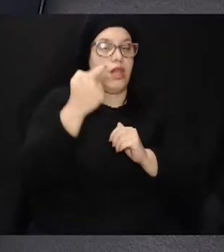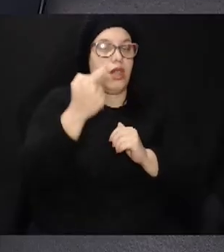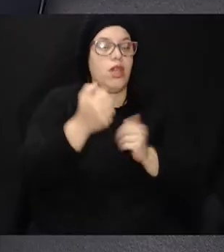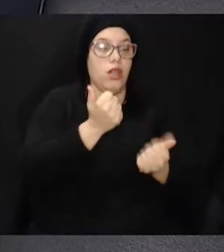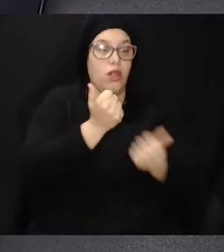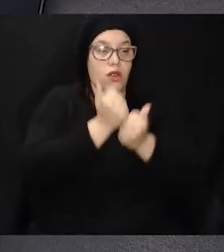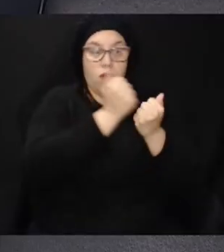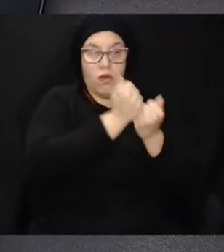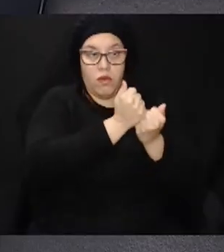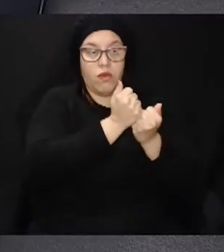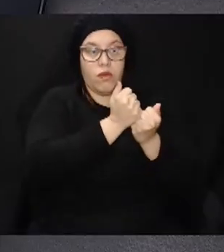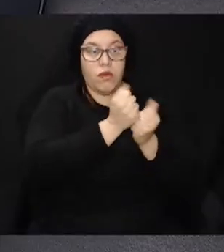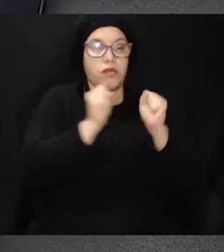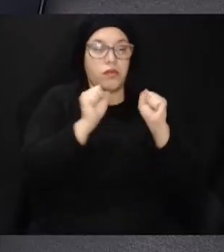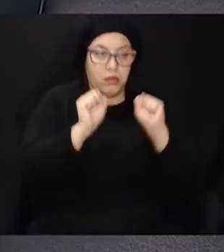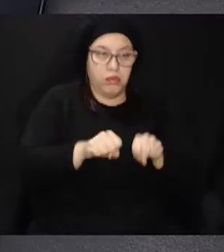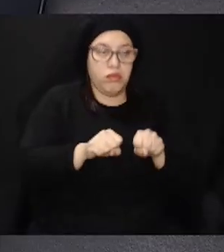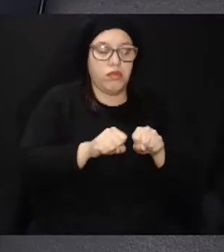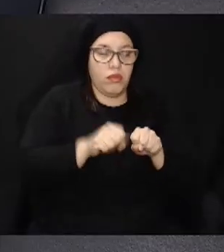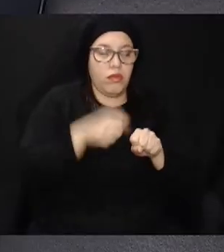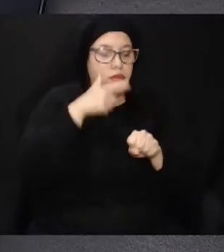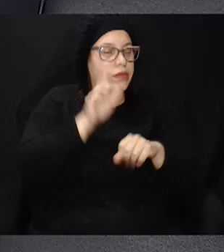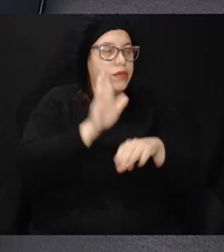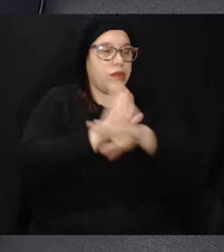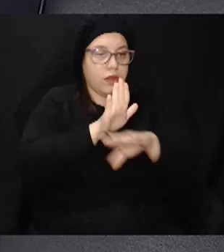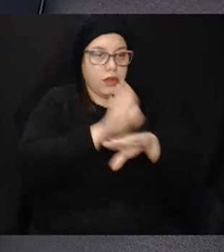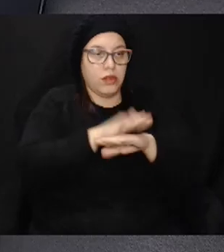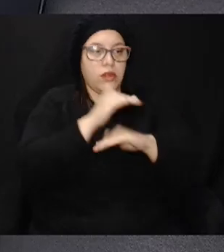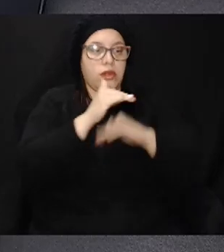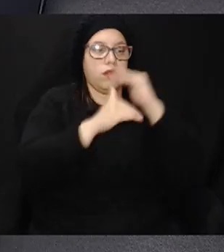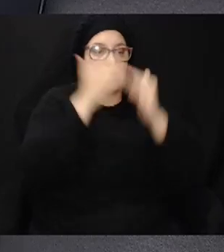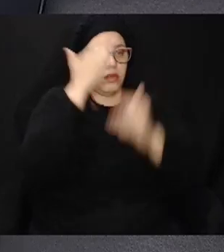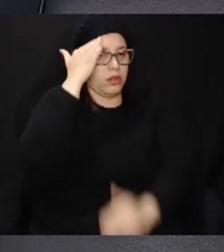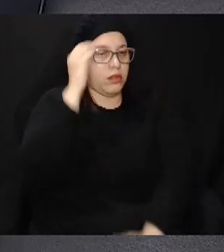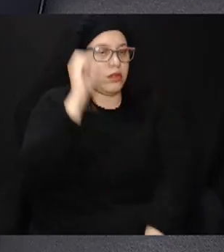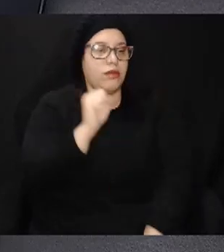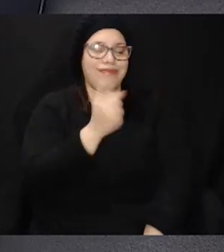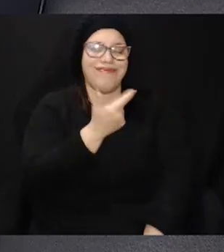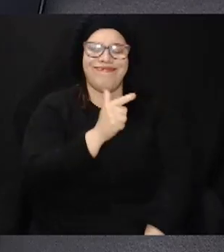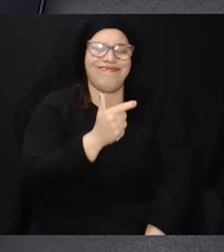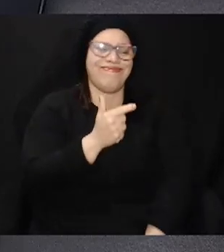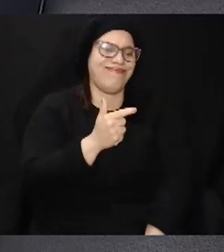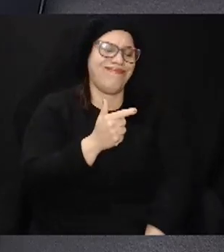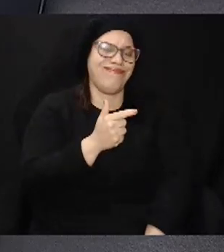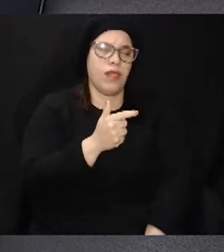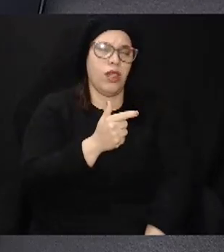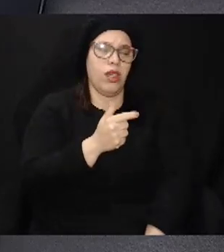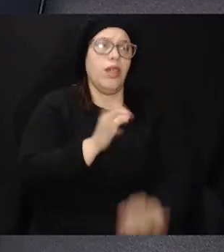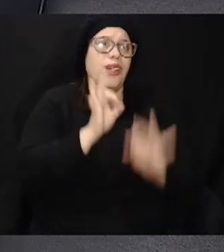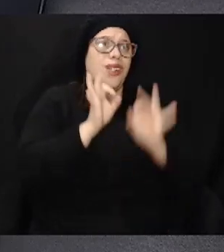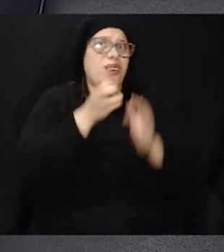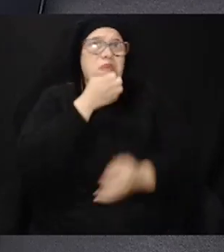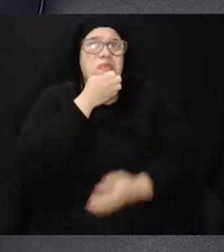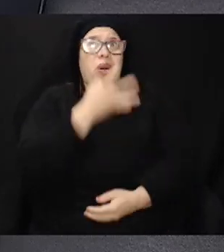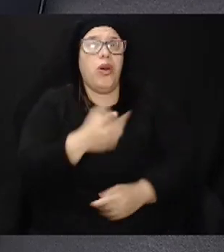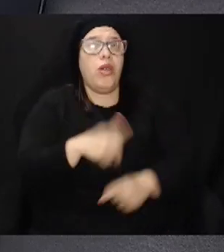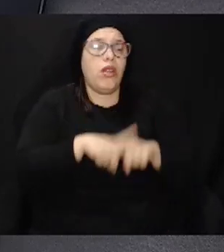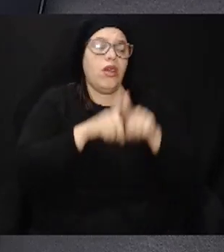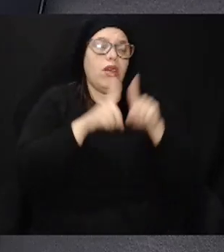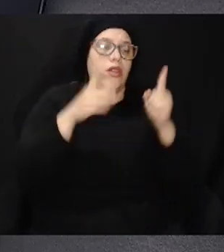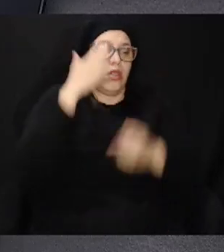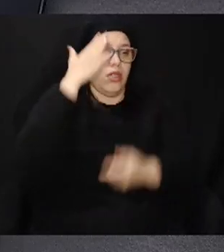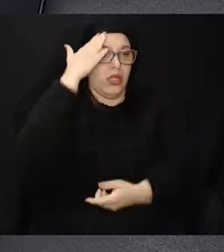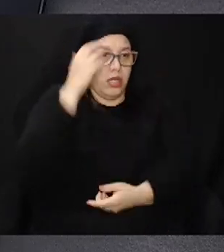que possamos continuar ajudando, né? Sabemos que muitas vezes não é o suficiente, mas sabemos que é